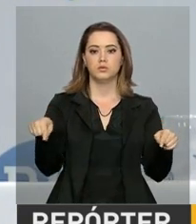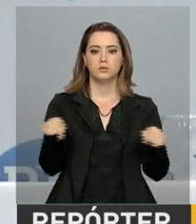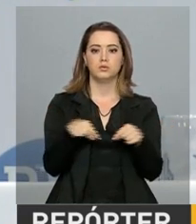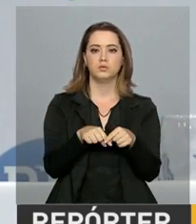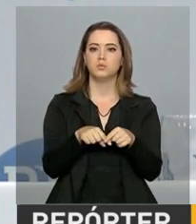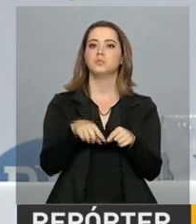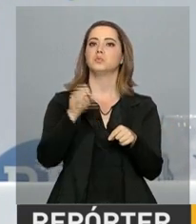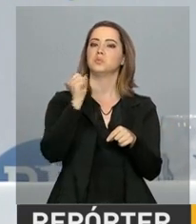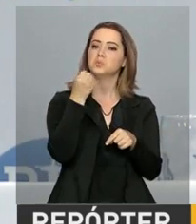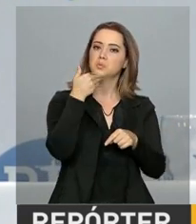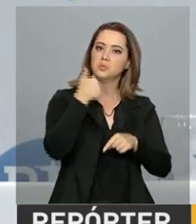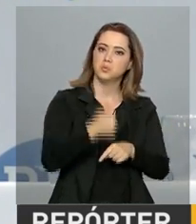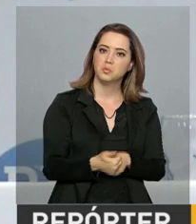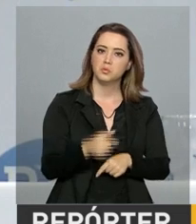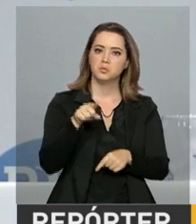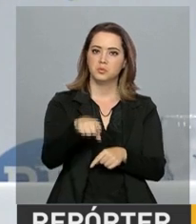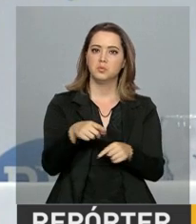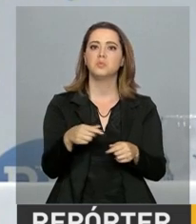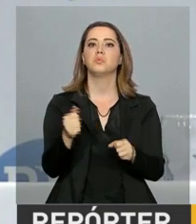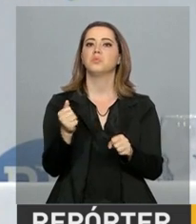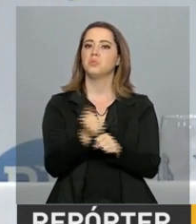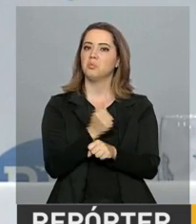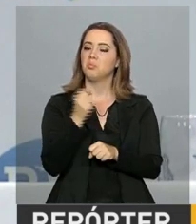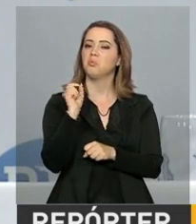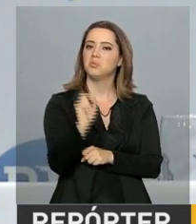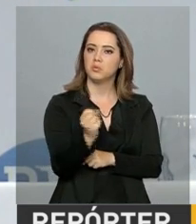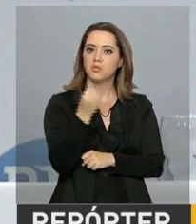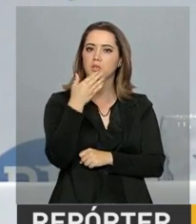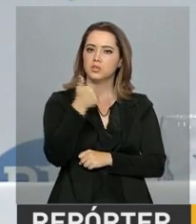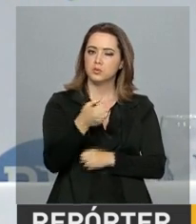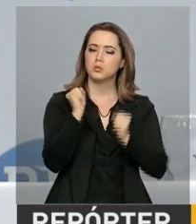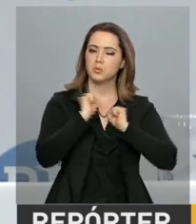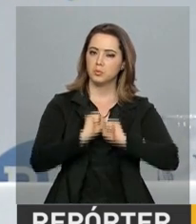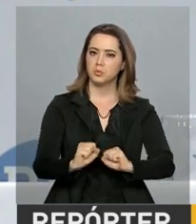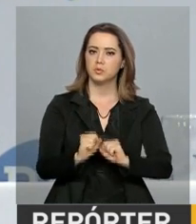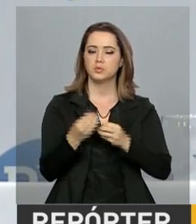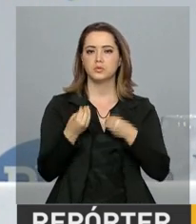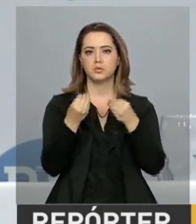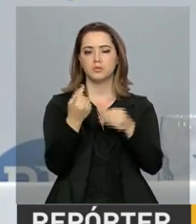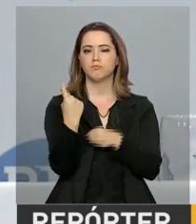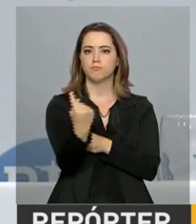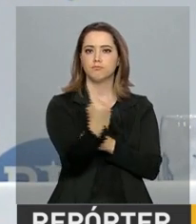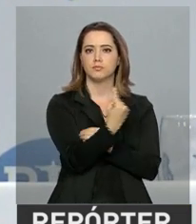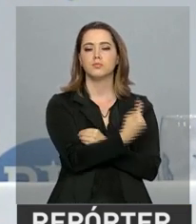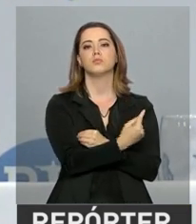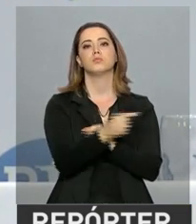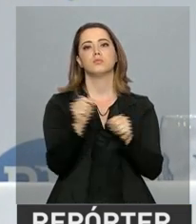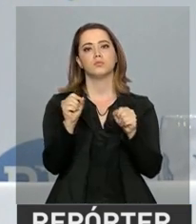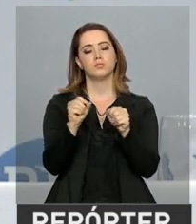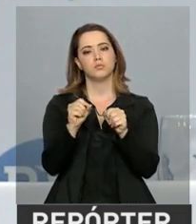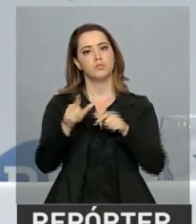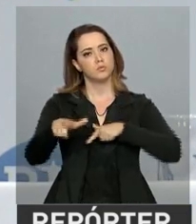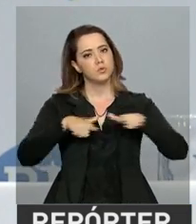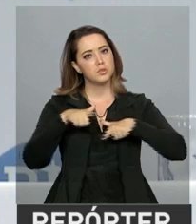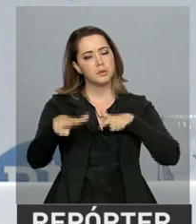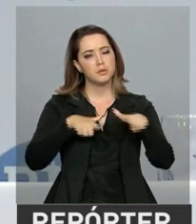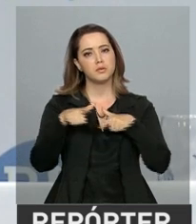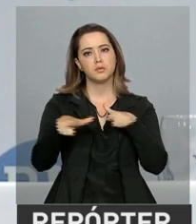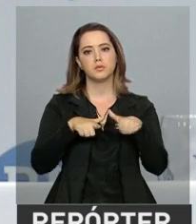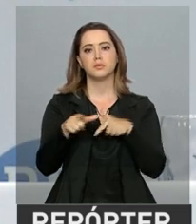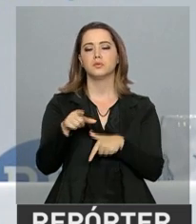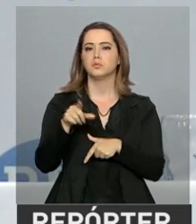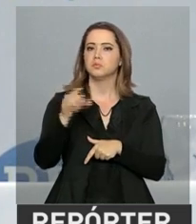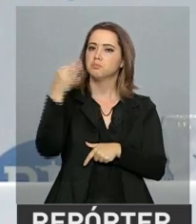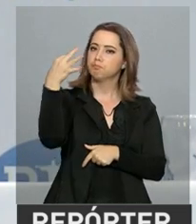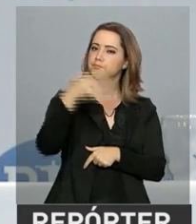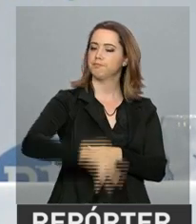muito produtiva e sem dúvida nenhuma, que permitirá que cada um de vocês possa exercer o seu trabalho da